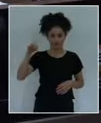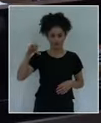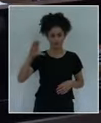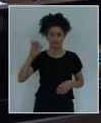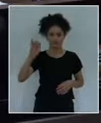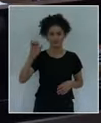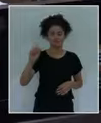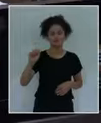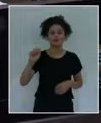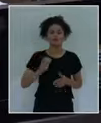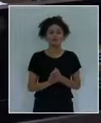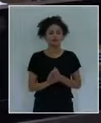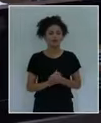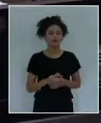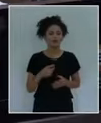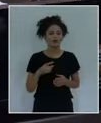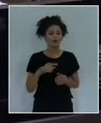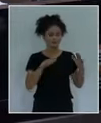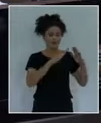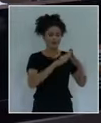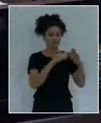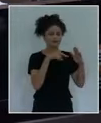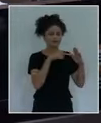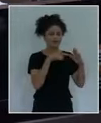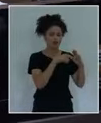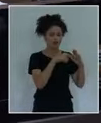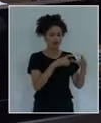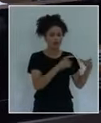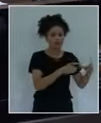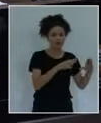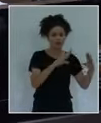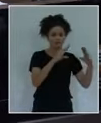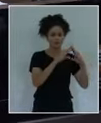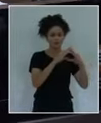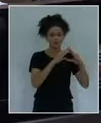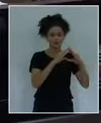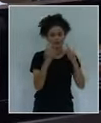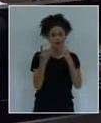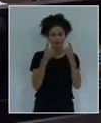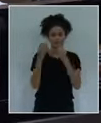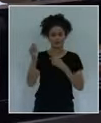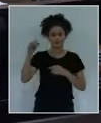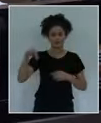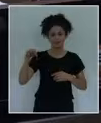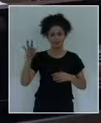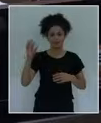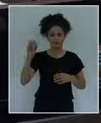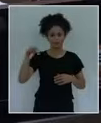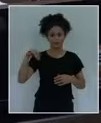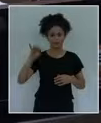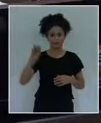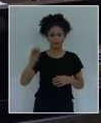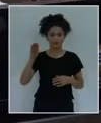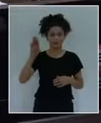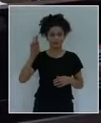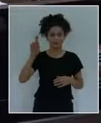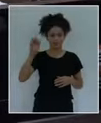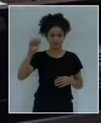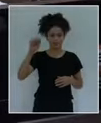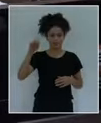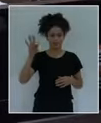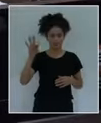bairro Triângulo, na Avenida Antônio Brant Ribeiro, número 39 do Triângulo, doado pela União